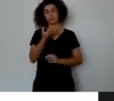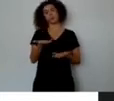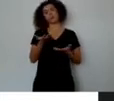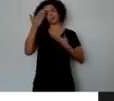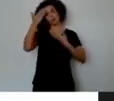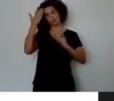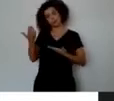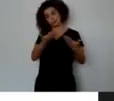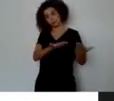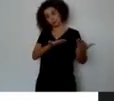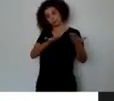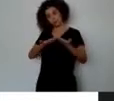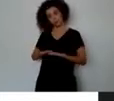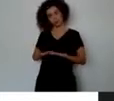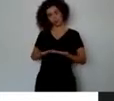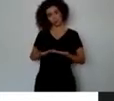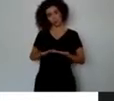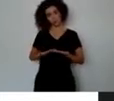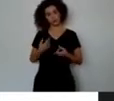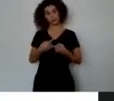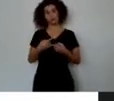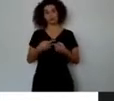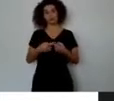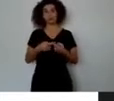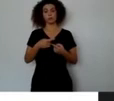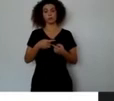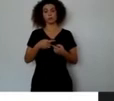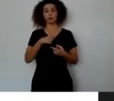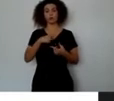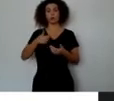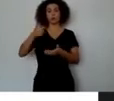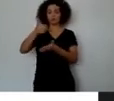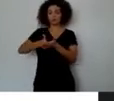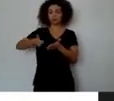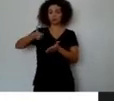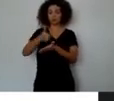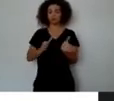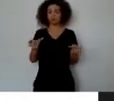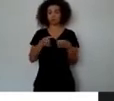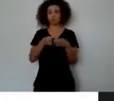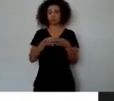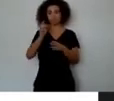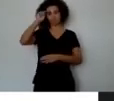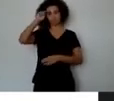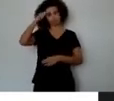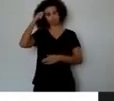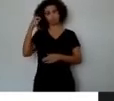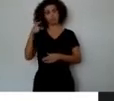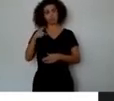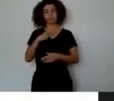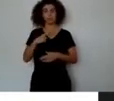convite, né? Porque existe uma luta, né, da comunidade negra para ter espaços, para ocupar